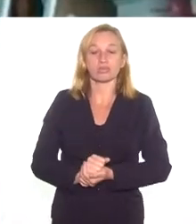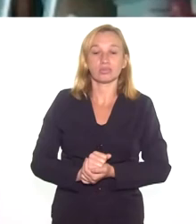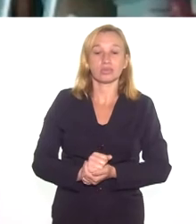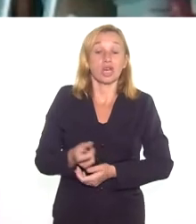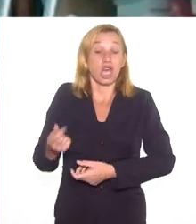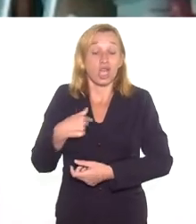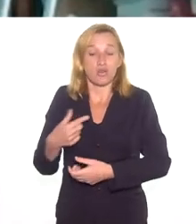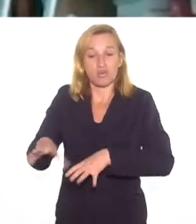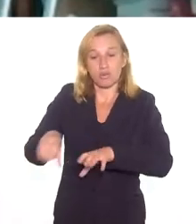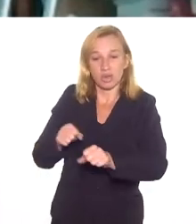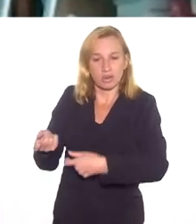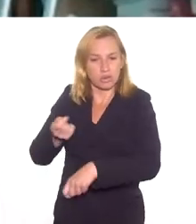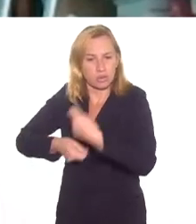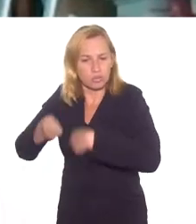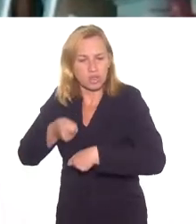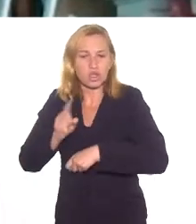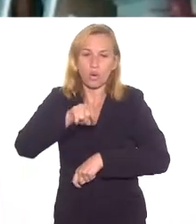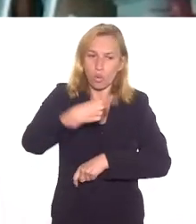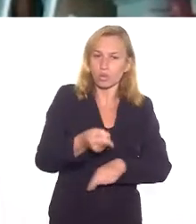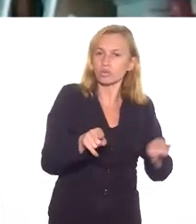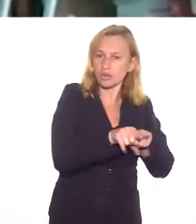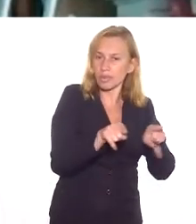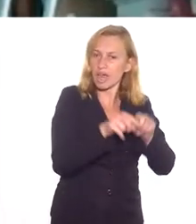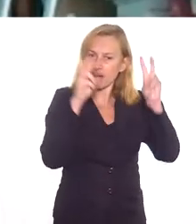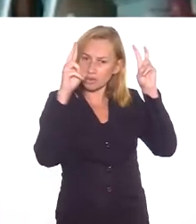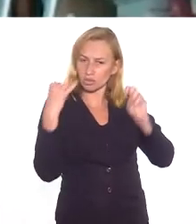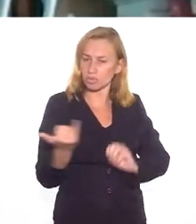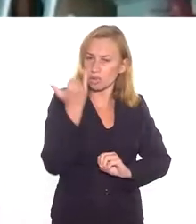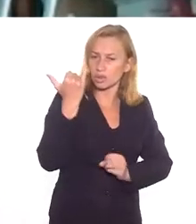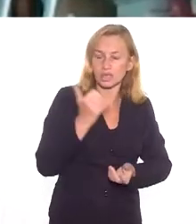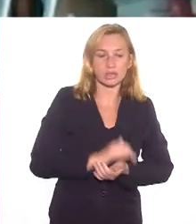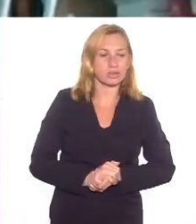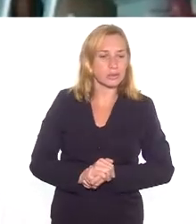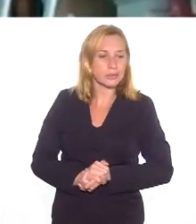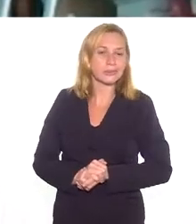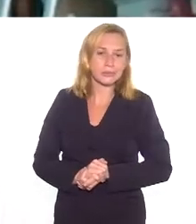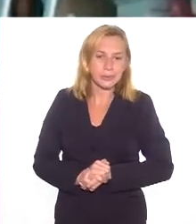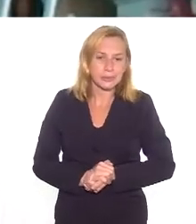como economista. E outro fato interessante, Carlos,